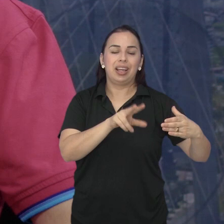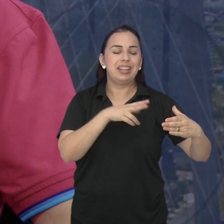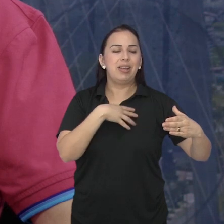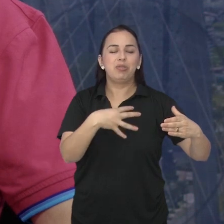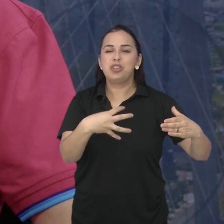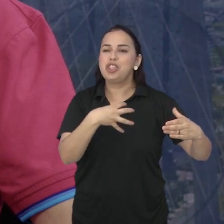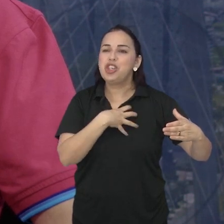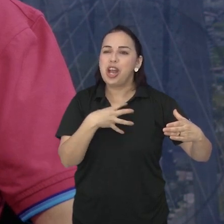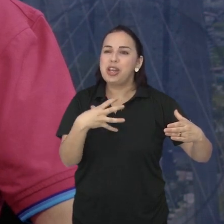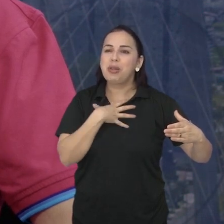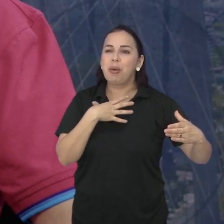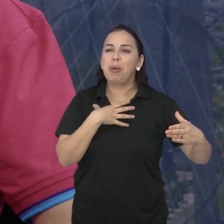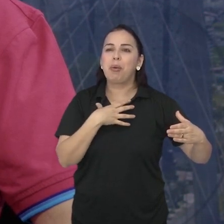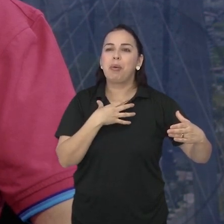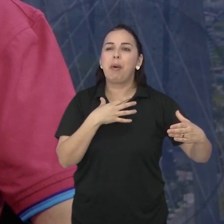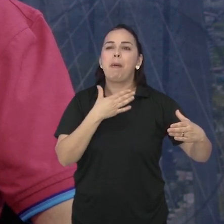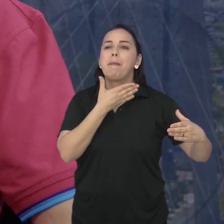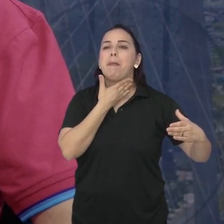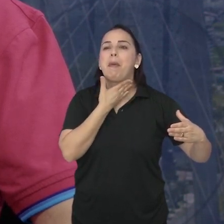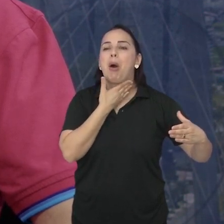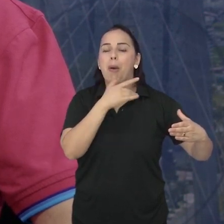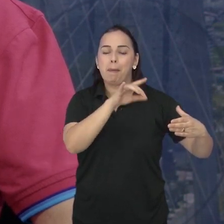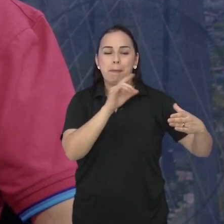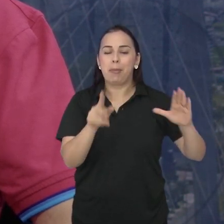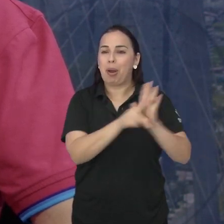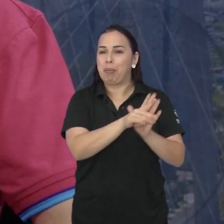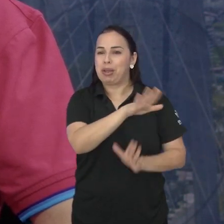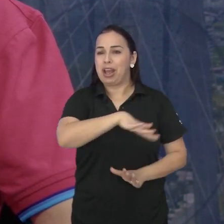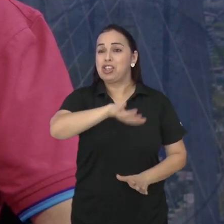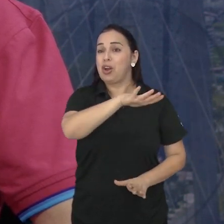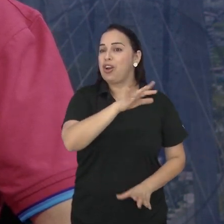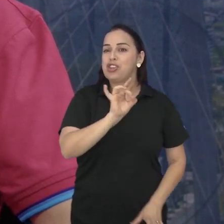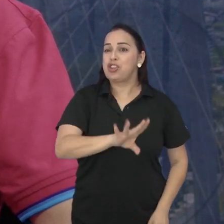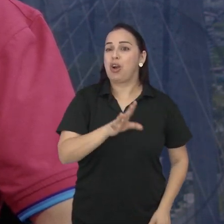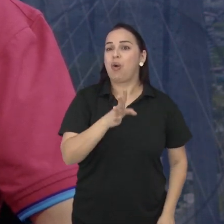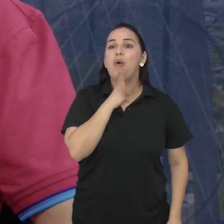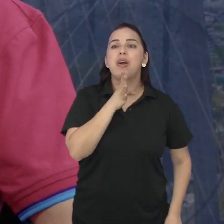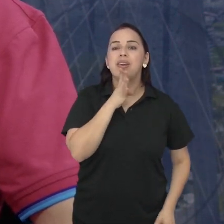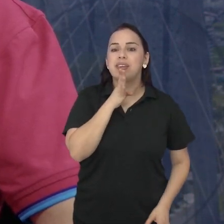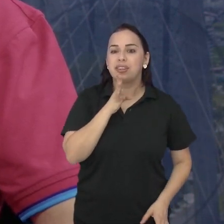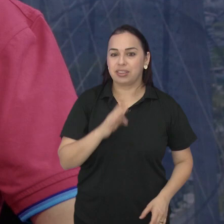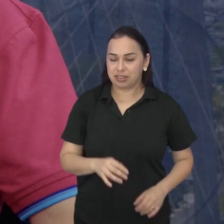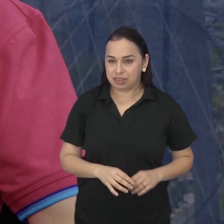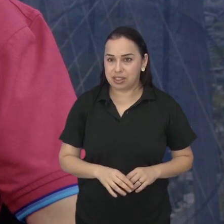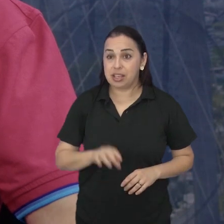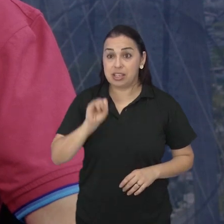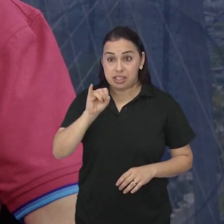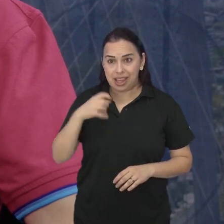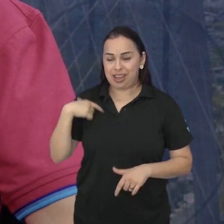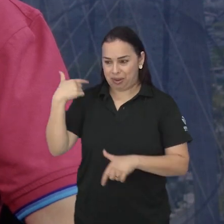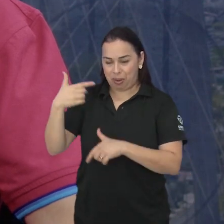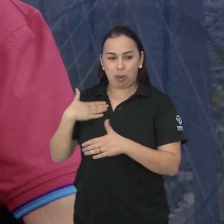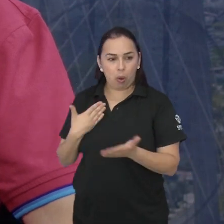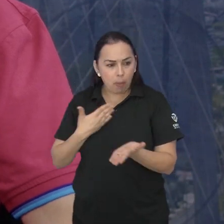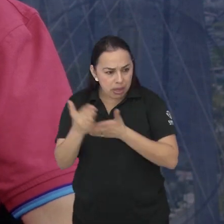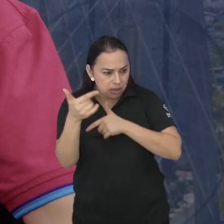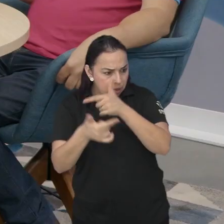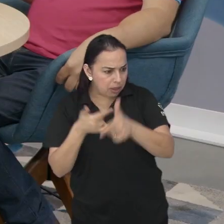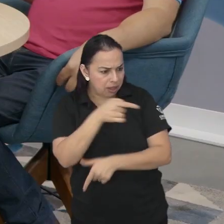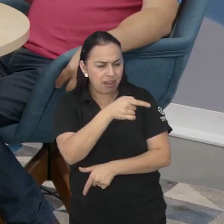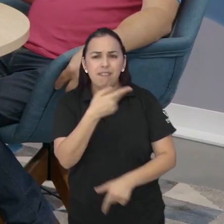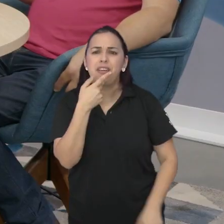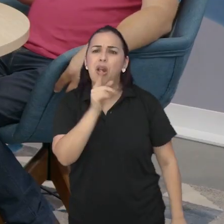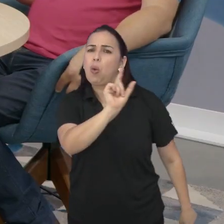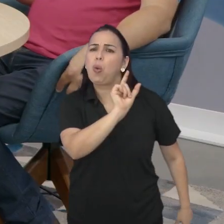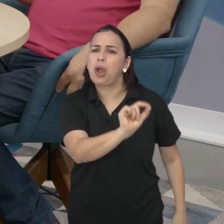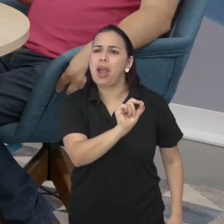falas, dialetos, nomenclaturas que só eles conhecem. E quem trabalha na abordagem, quem já estava, começa a ter, opa,